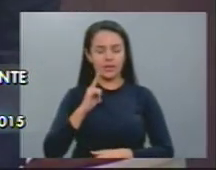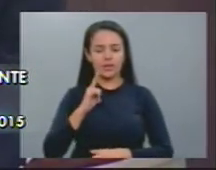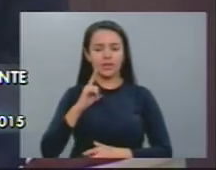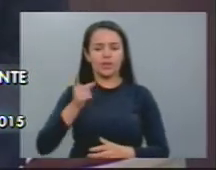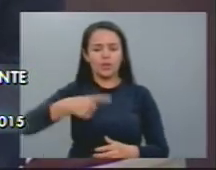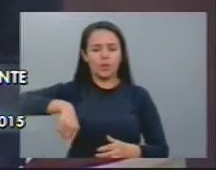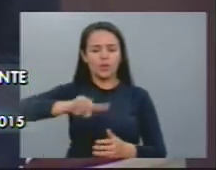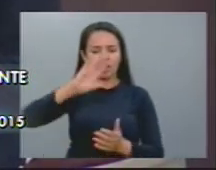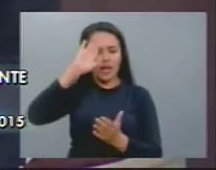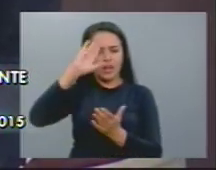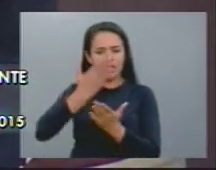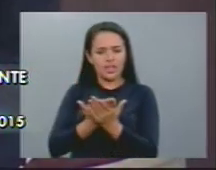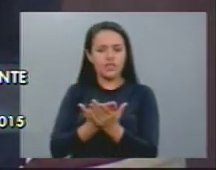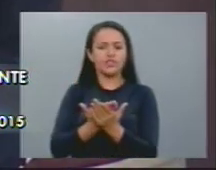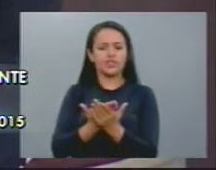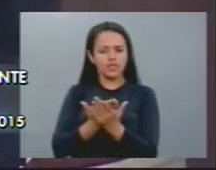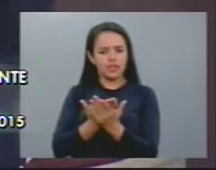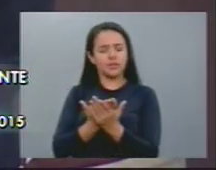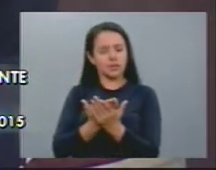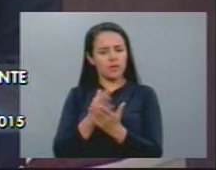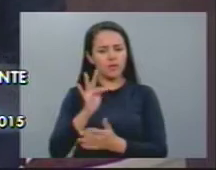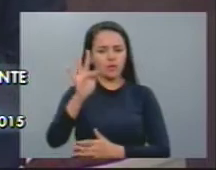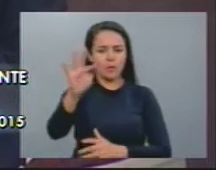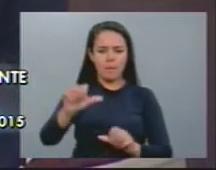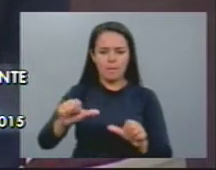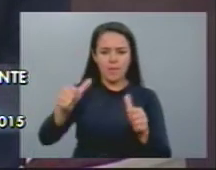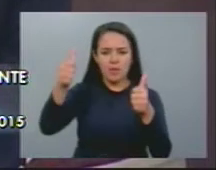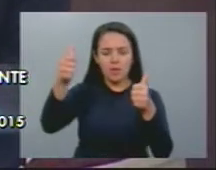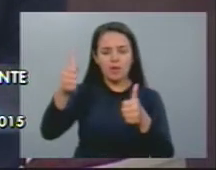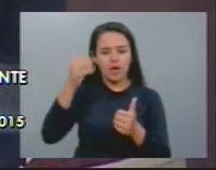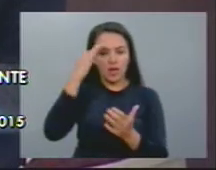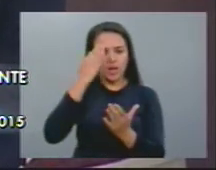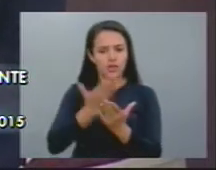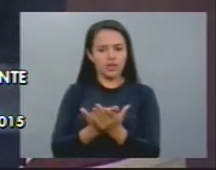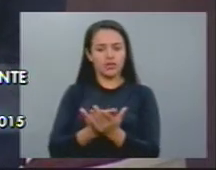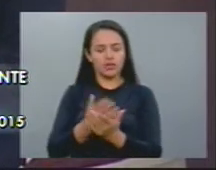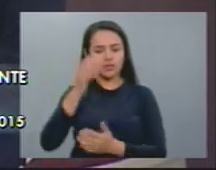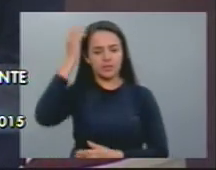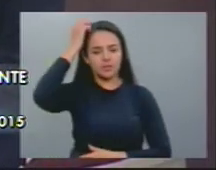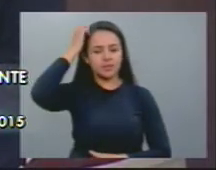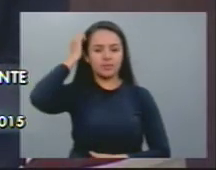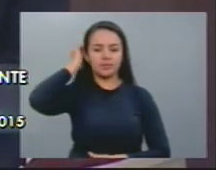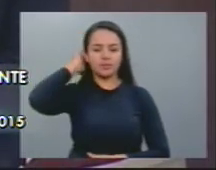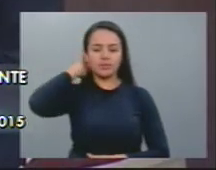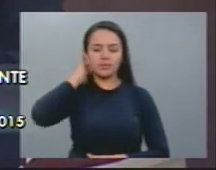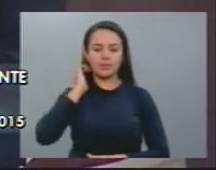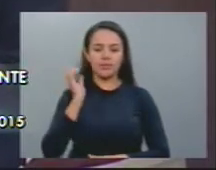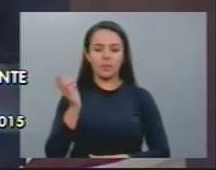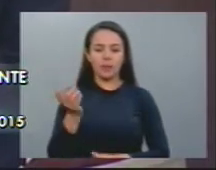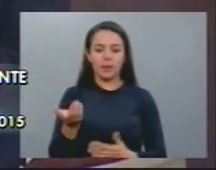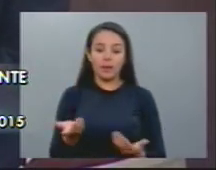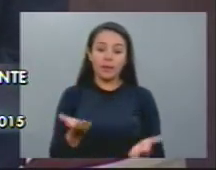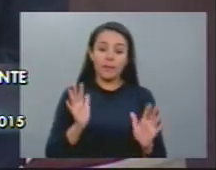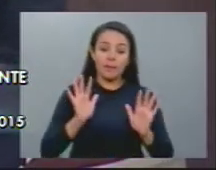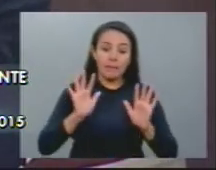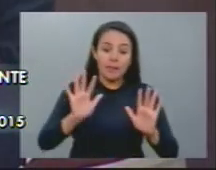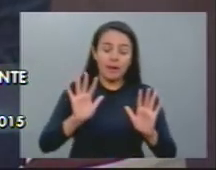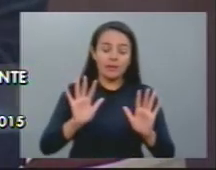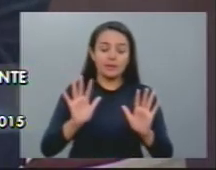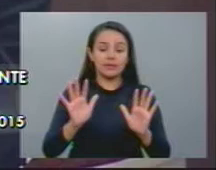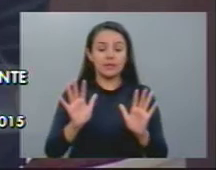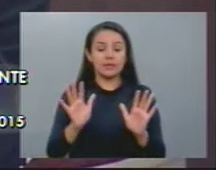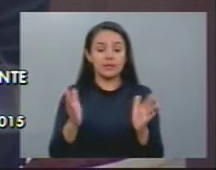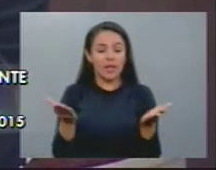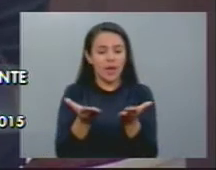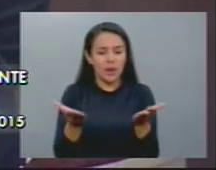que a esperança tinha vencido o medo. No julgamento da ação 470, verificamos que o cinismo venceu a esperança. Agora, ao